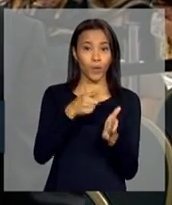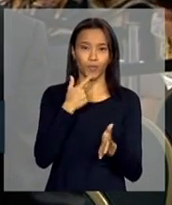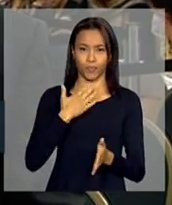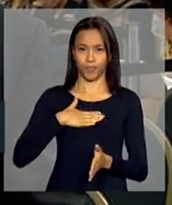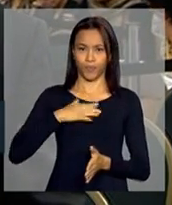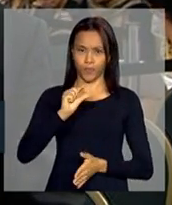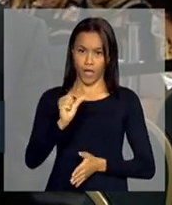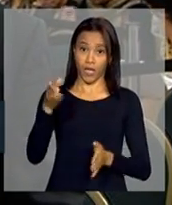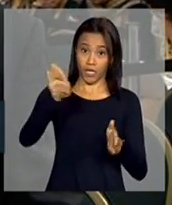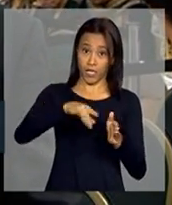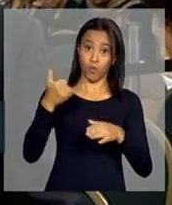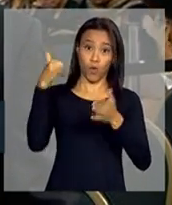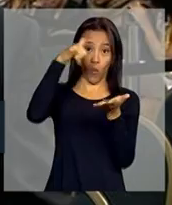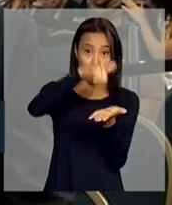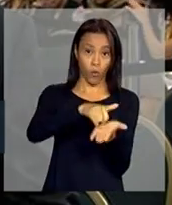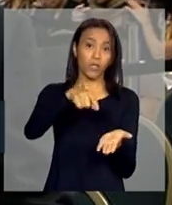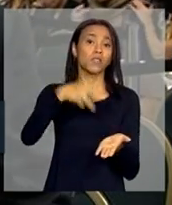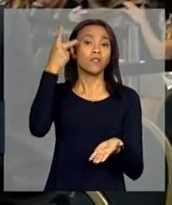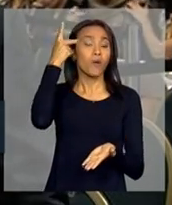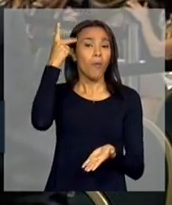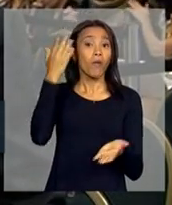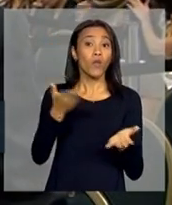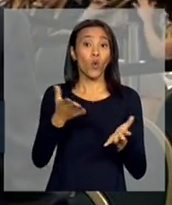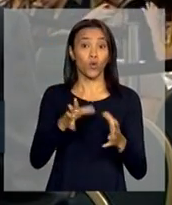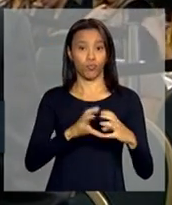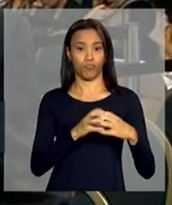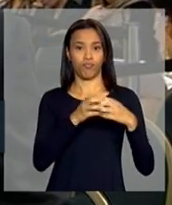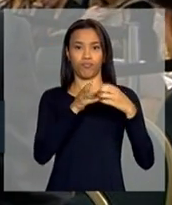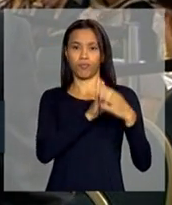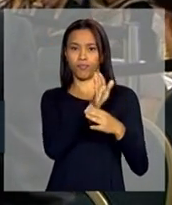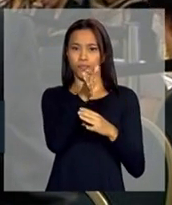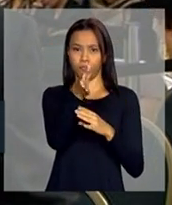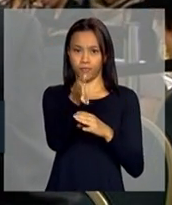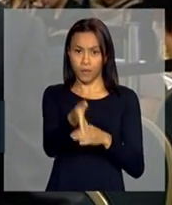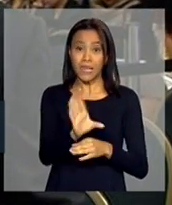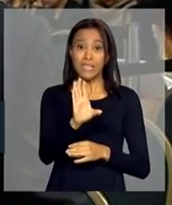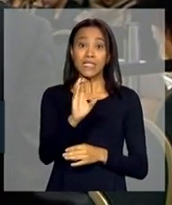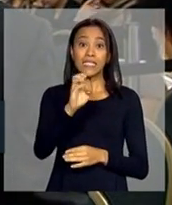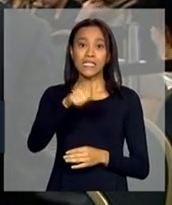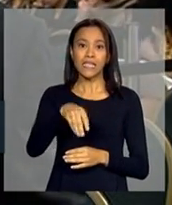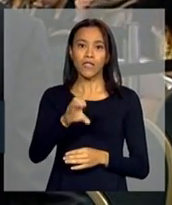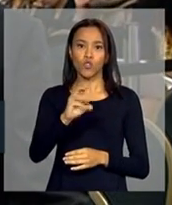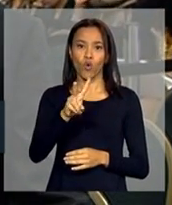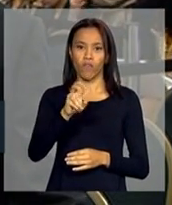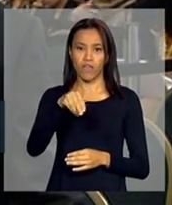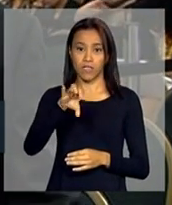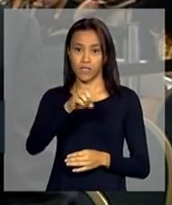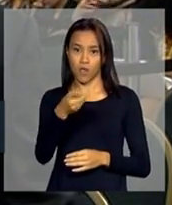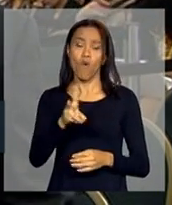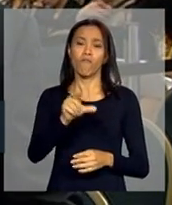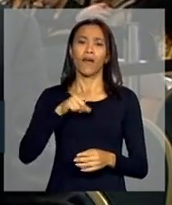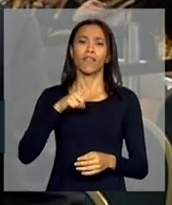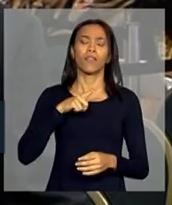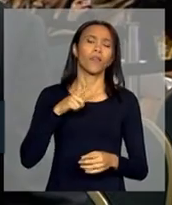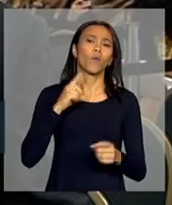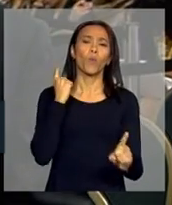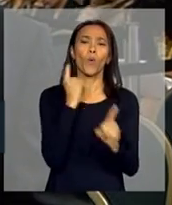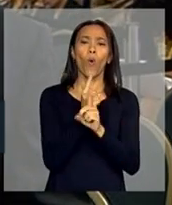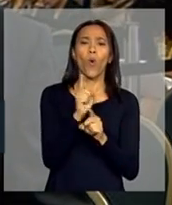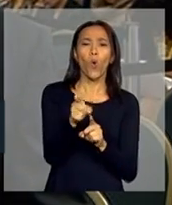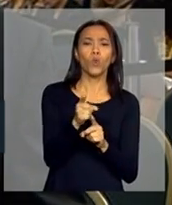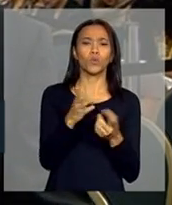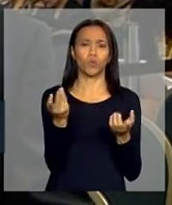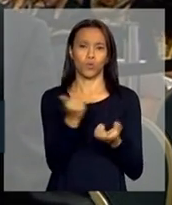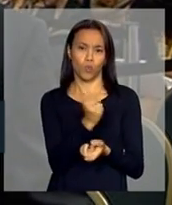pouco aqui no aeroporto de Congonhas em São Paulo e se dirige aqui pro centro de convenções World Trade Center onde vai participar de um encontro